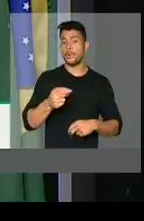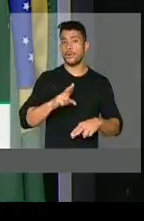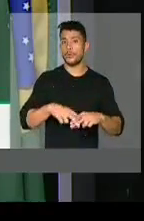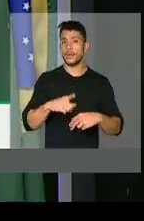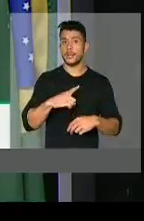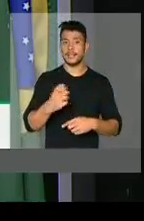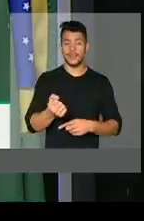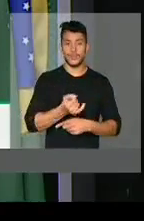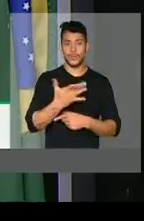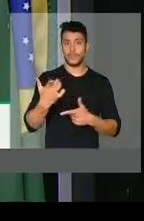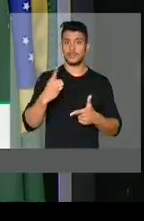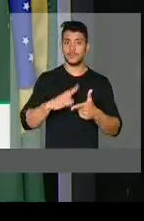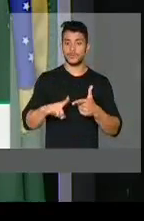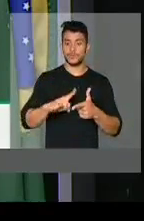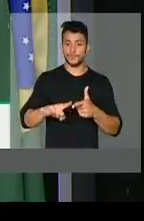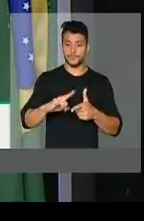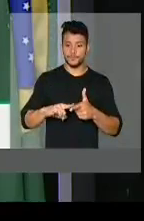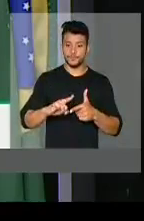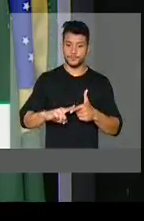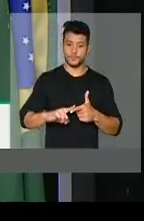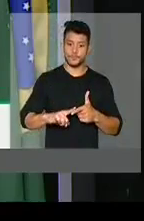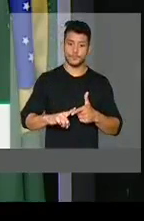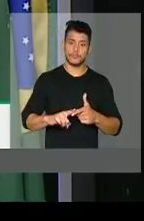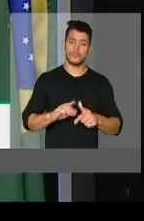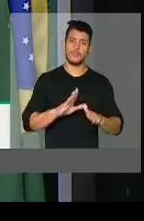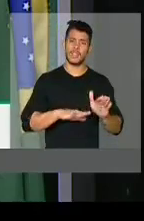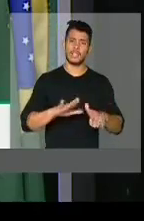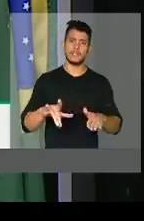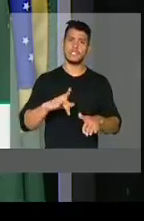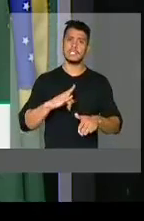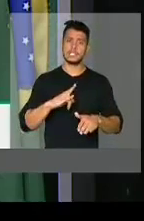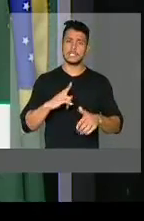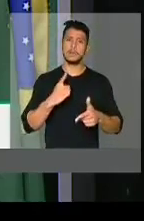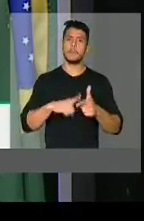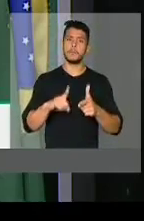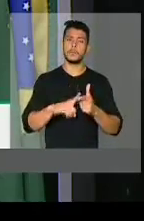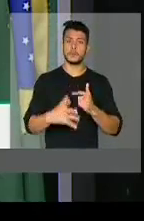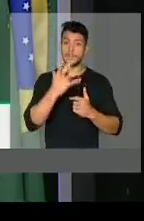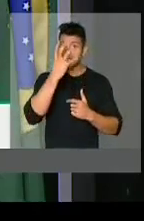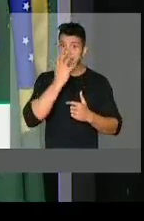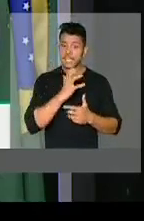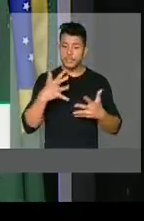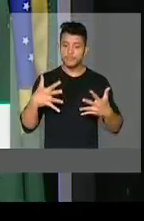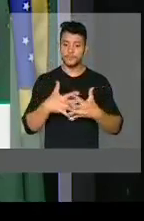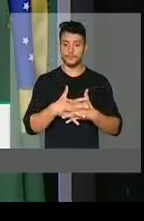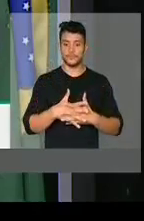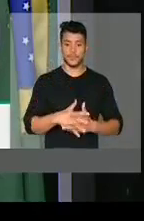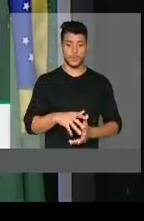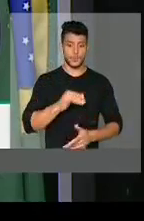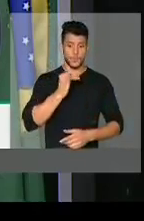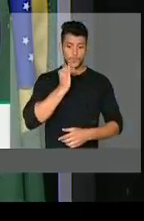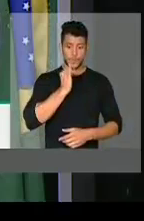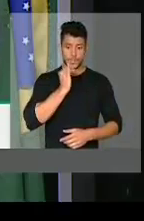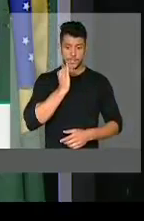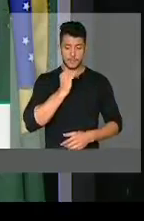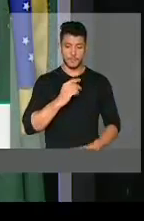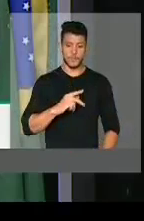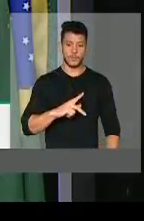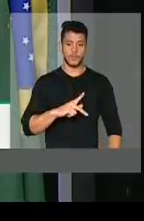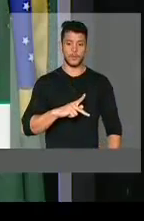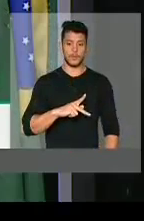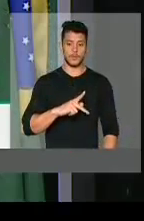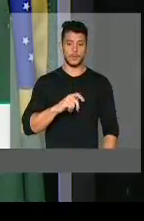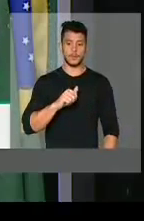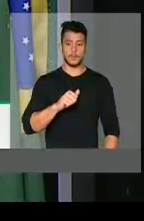que avassalam o Brasil. Muitos deles crônicos e endêmicos. Por exemplo, o patrimonialismo, que é